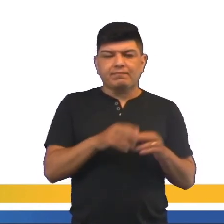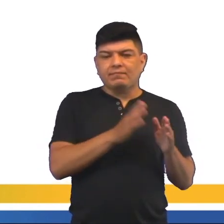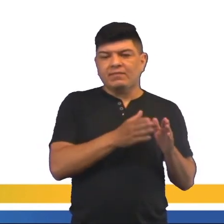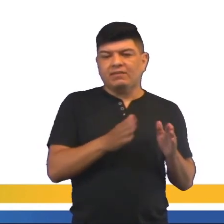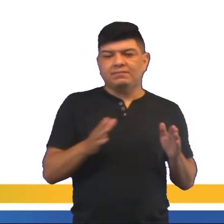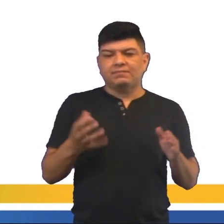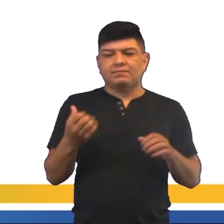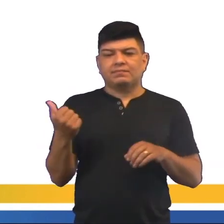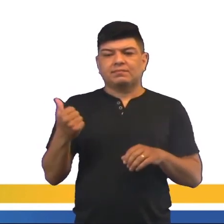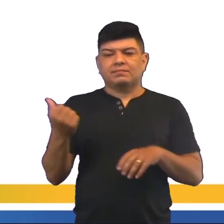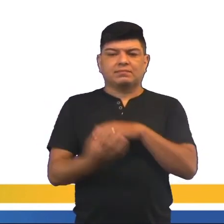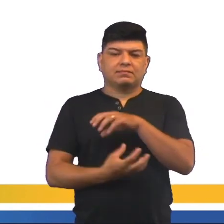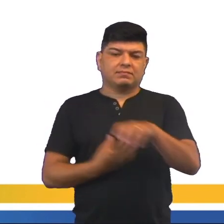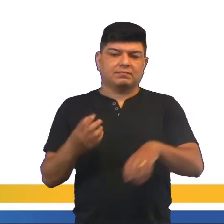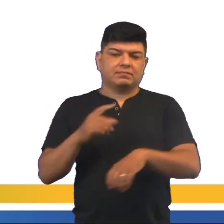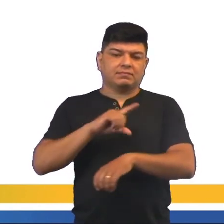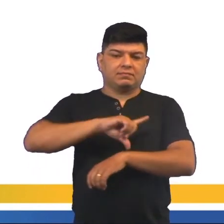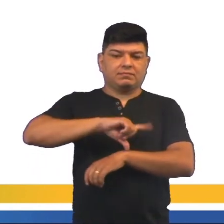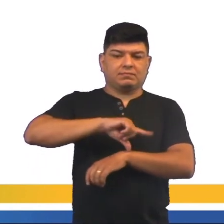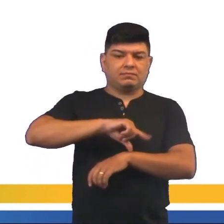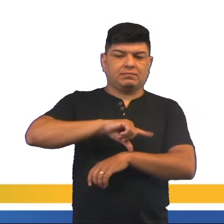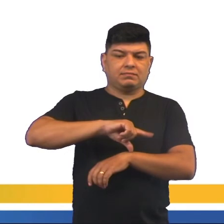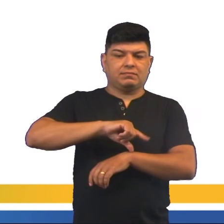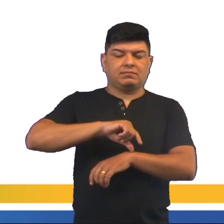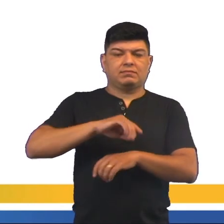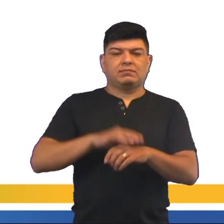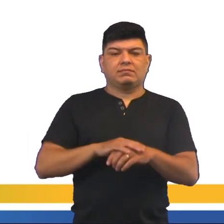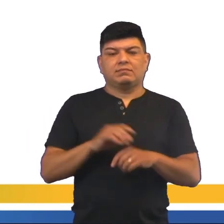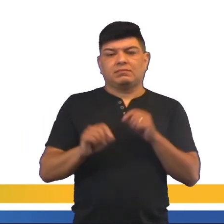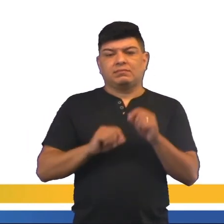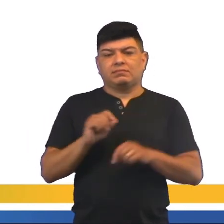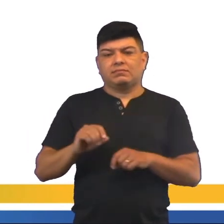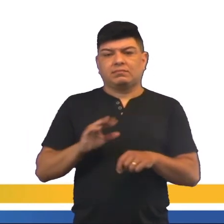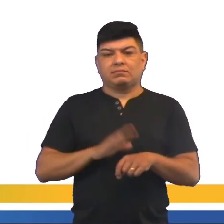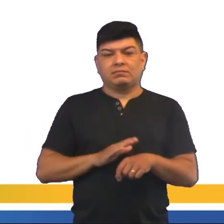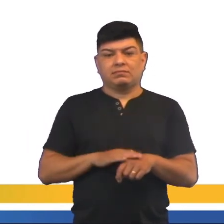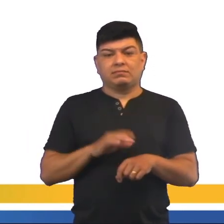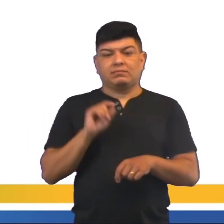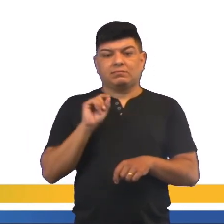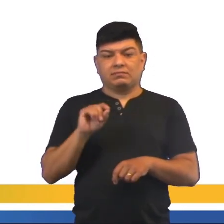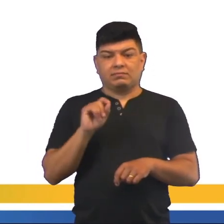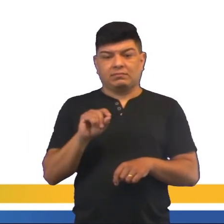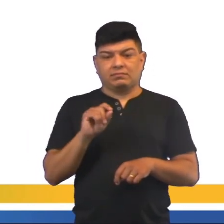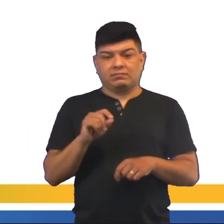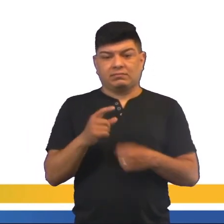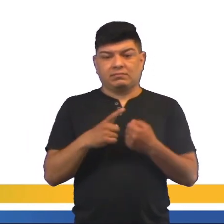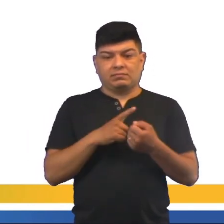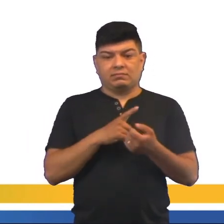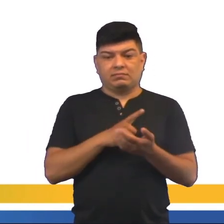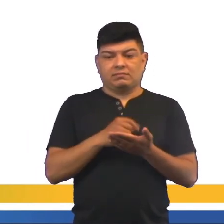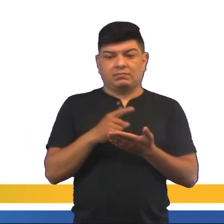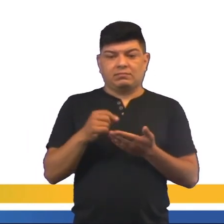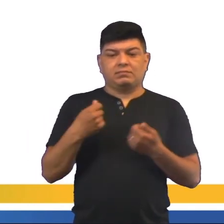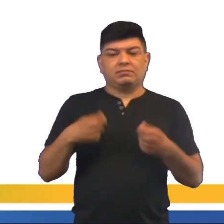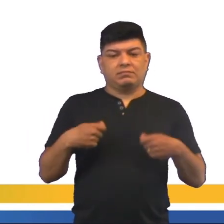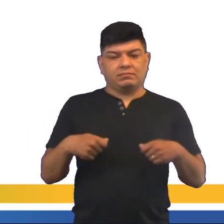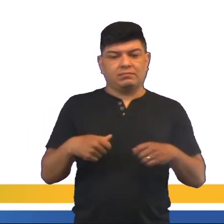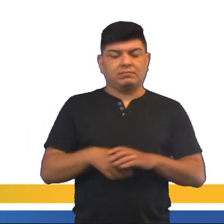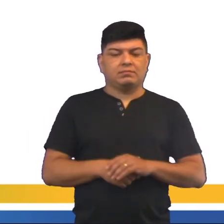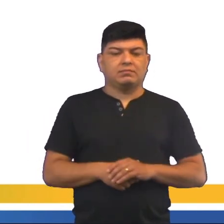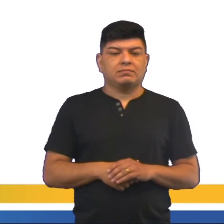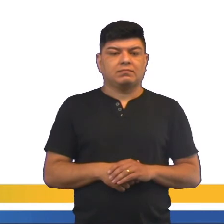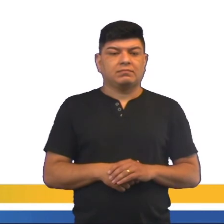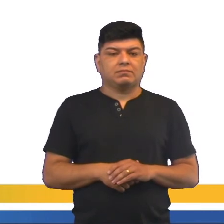aí da primeira Revolução Industrial, o relógio, né, vai se tornando aí um artigo de